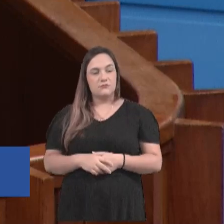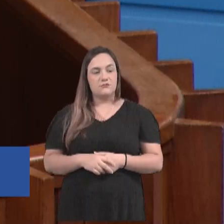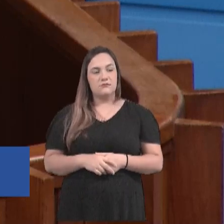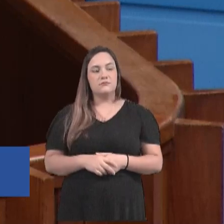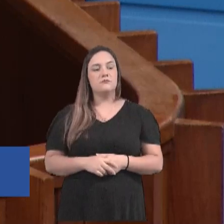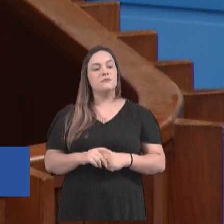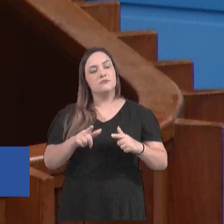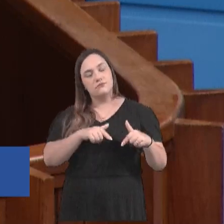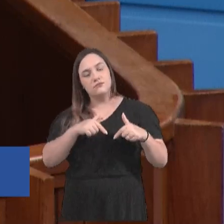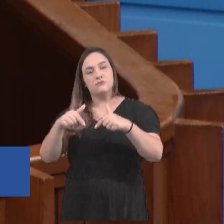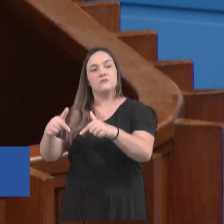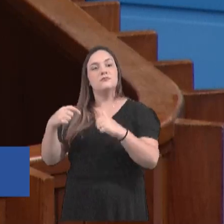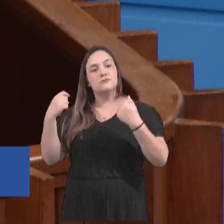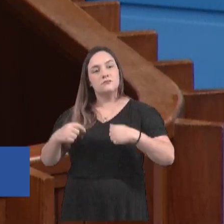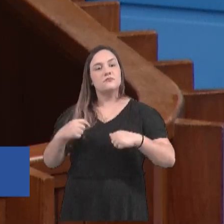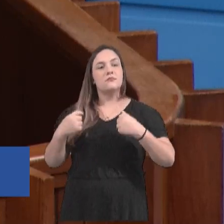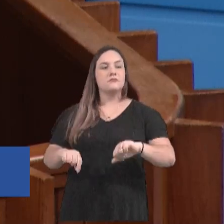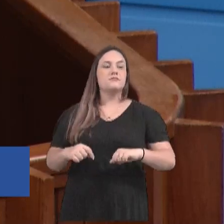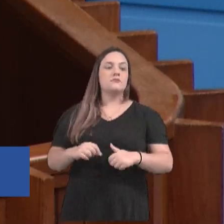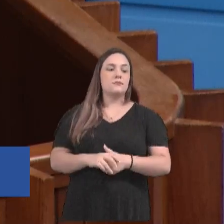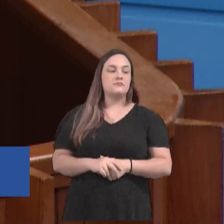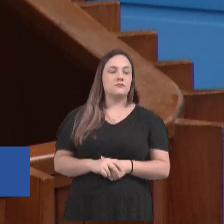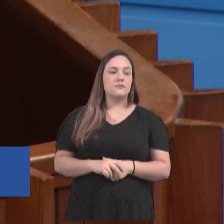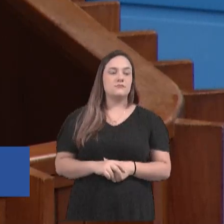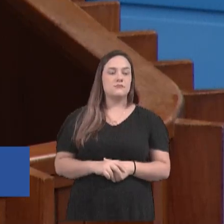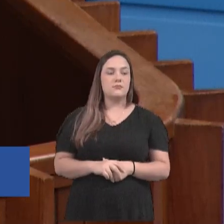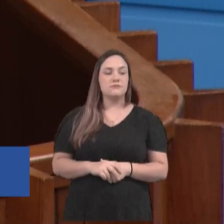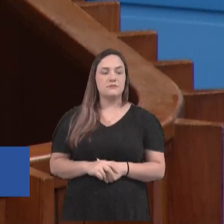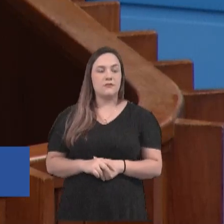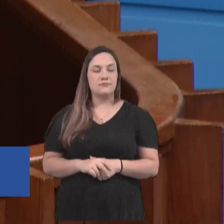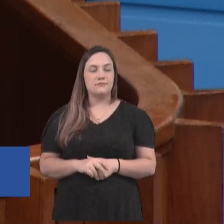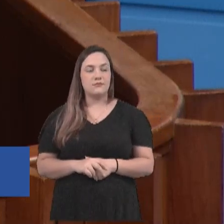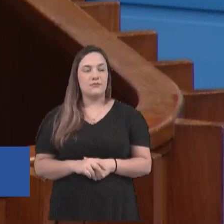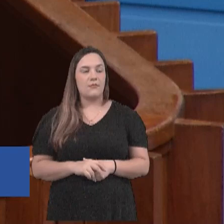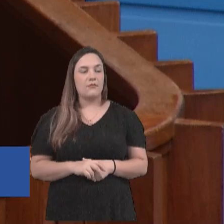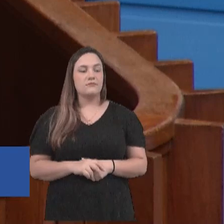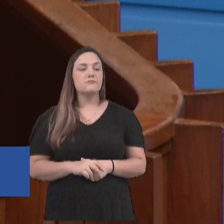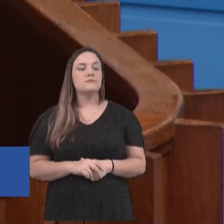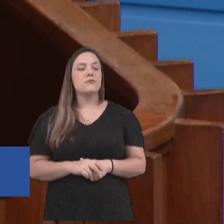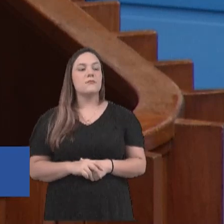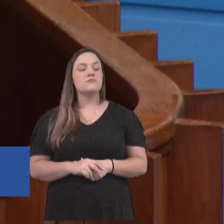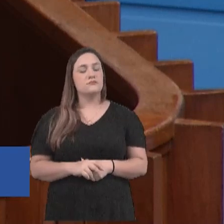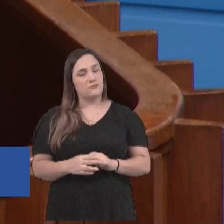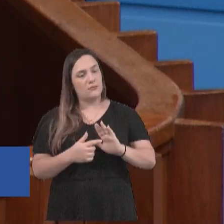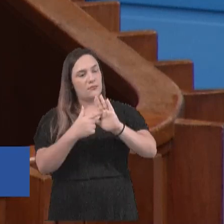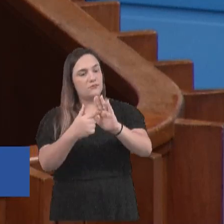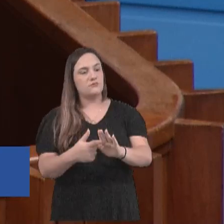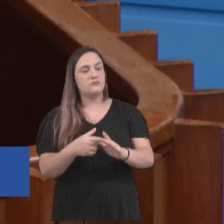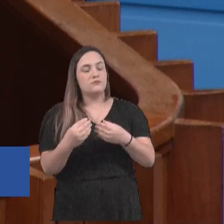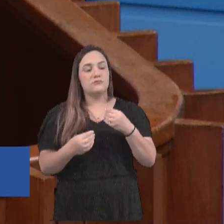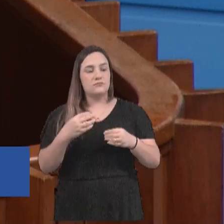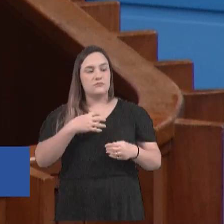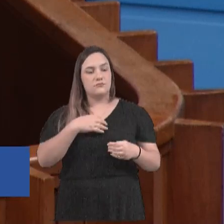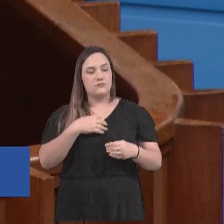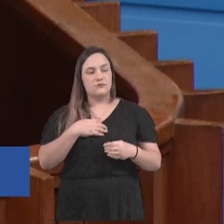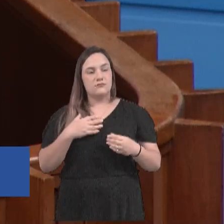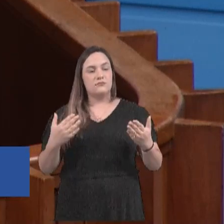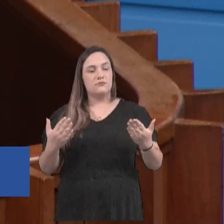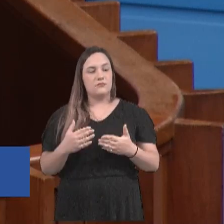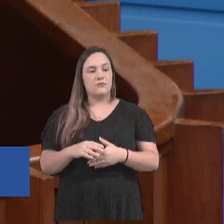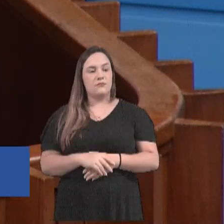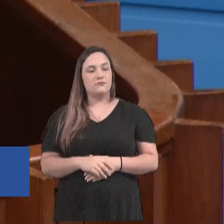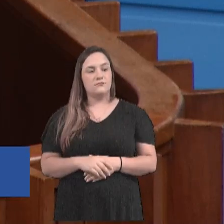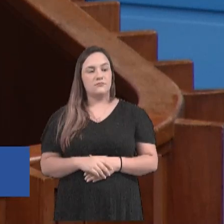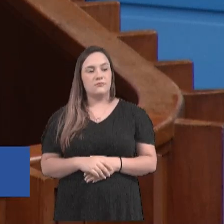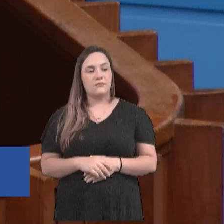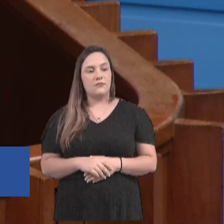nessa luta e que precisavam falar para todos os poderes como elas estavam se sentindo em relação a essas situações todas. Bom,